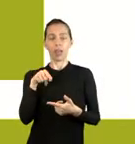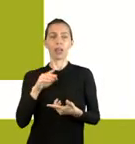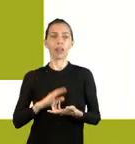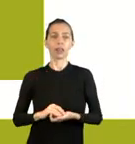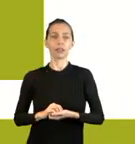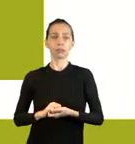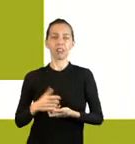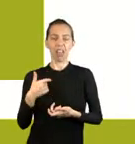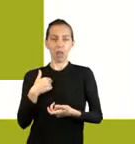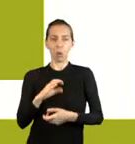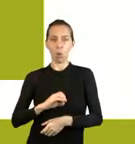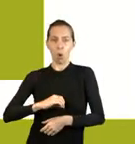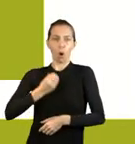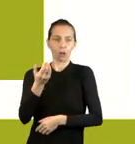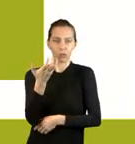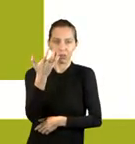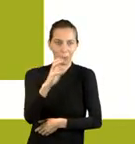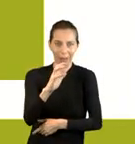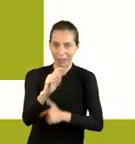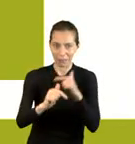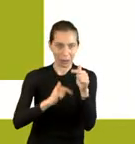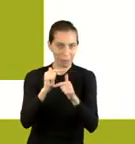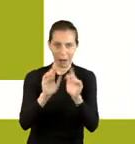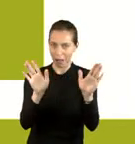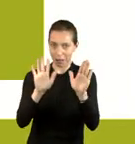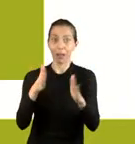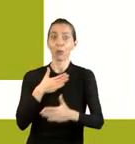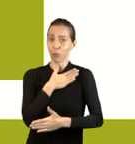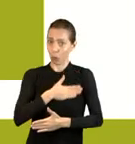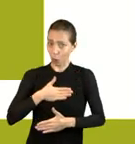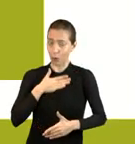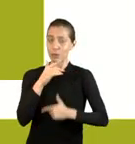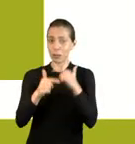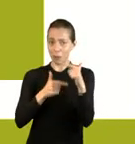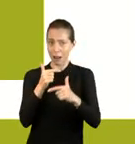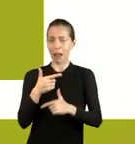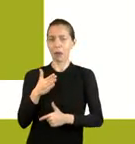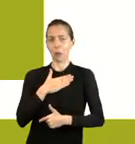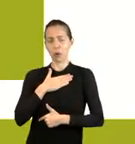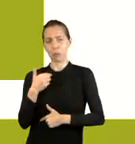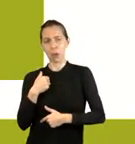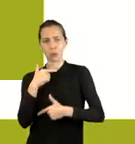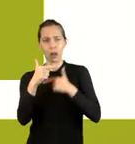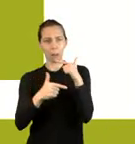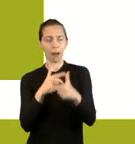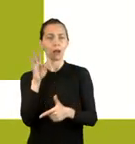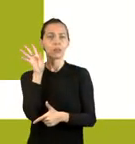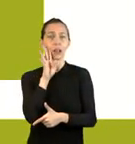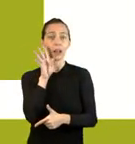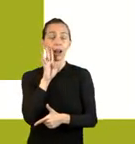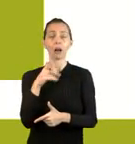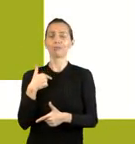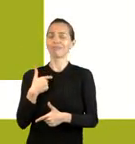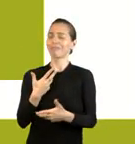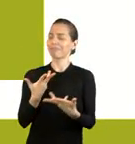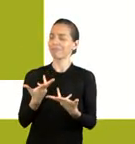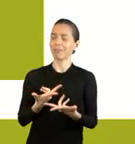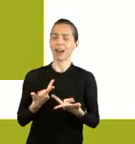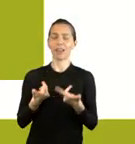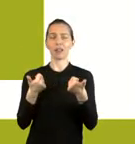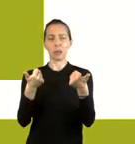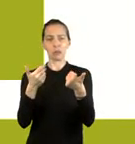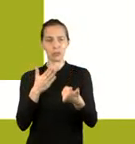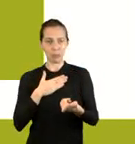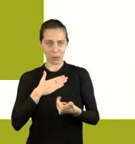Não é que eu odeio trabalhar, muito pelo contrário, eu gosto muito da parte que eu faço, eu gosto muito mesmo. Eu adoro fazer o que eu